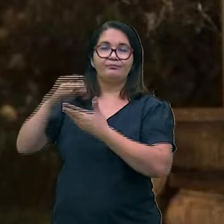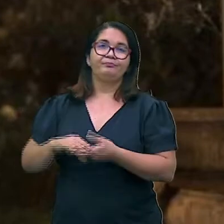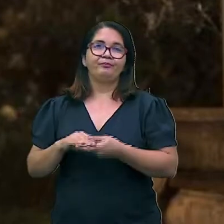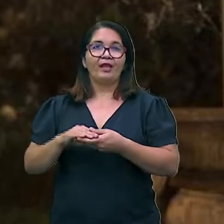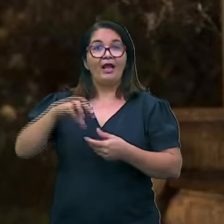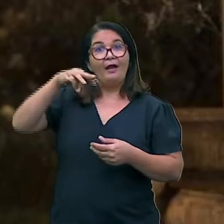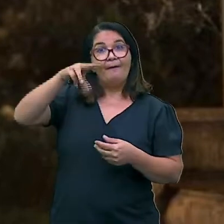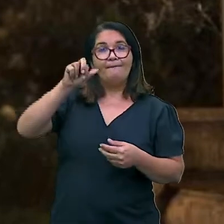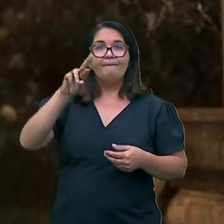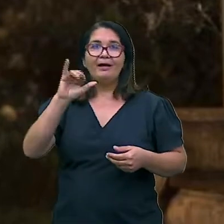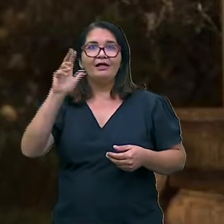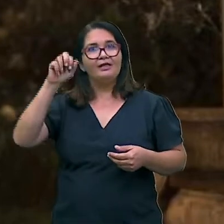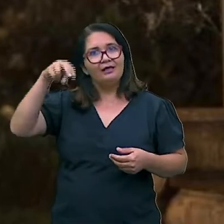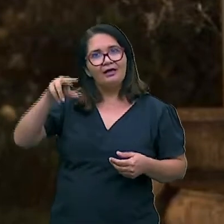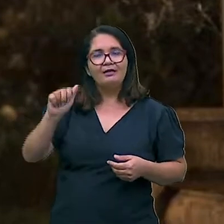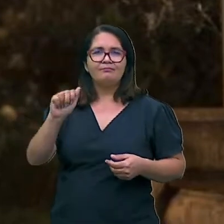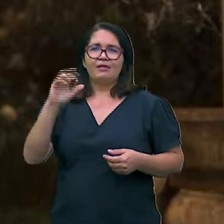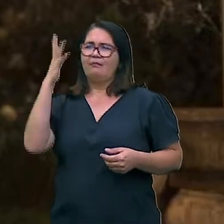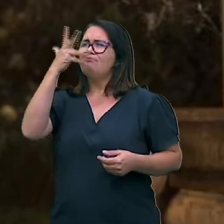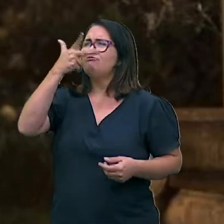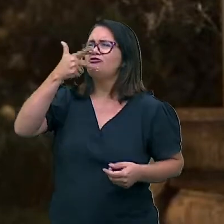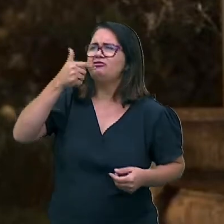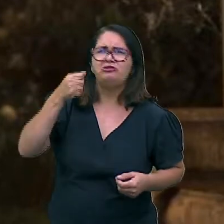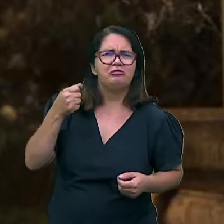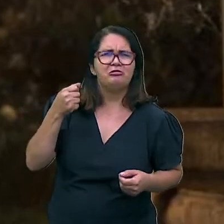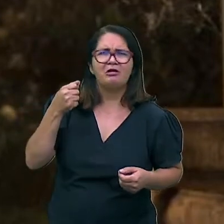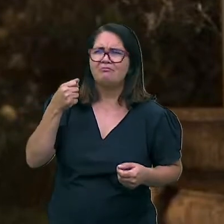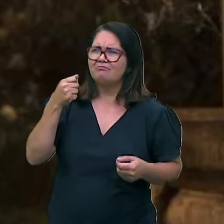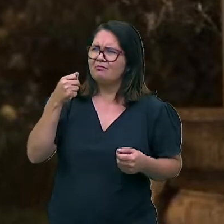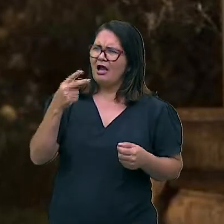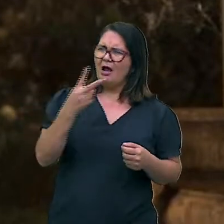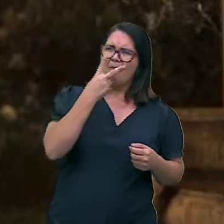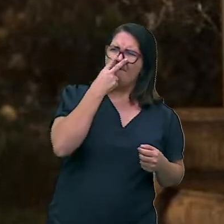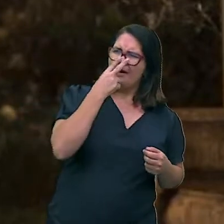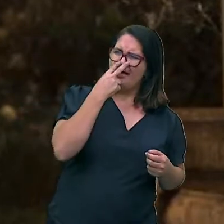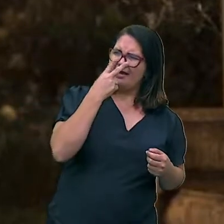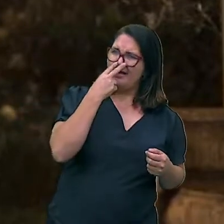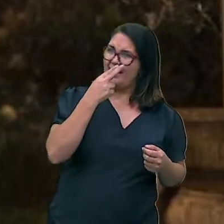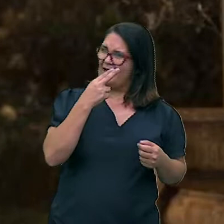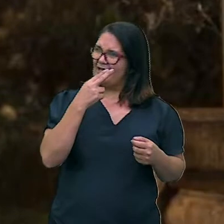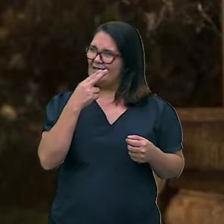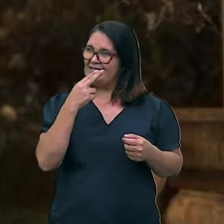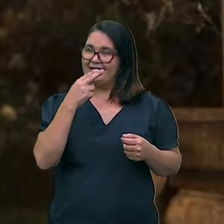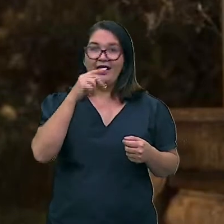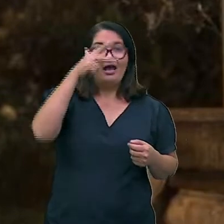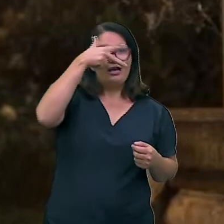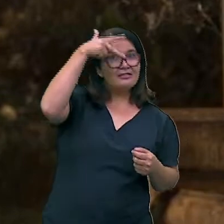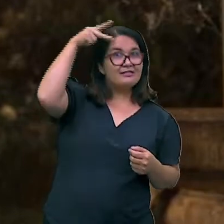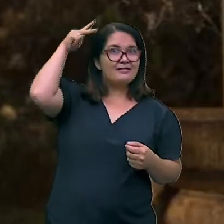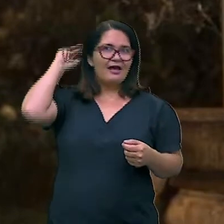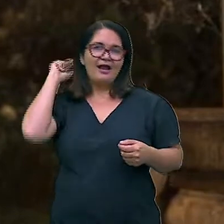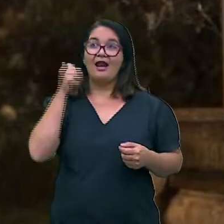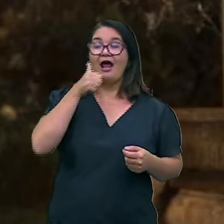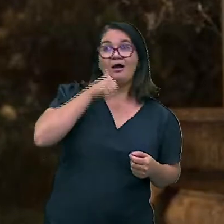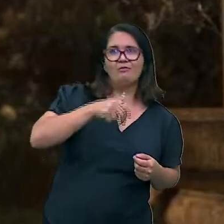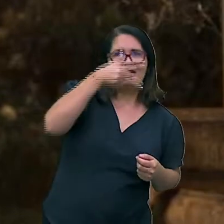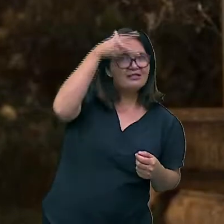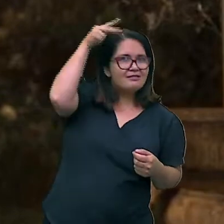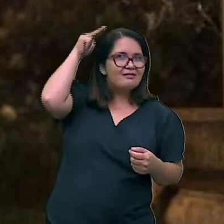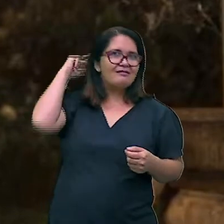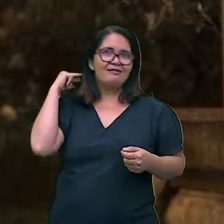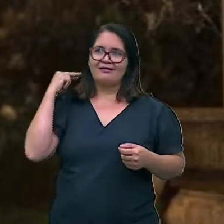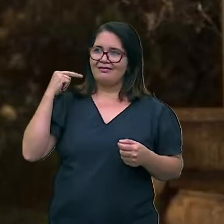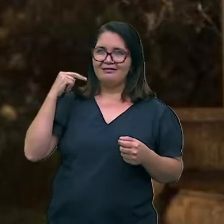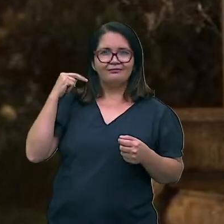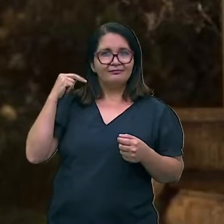bonita, tal qual a Cinderela. Percebem aqui o uso do elemento comparativo